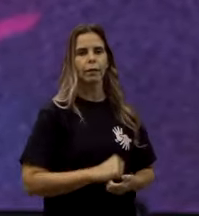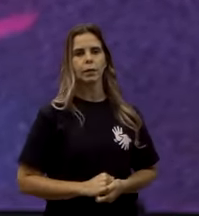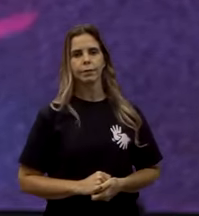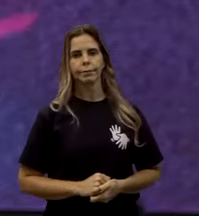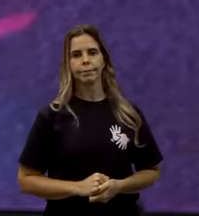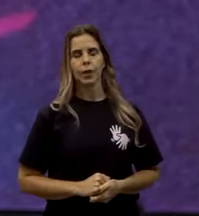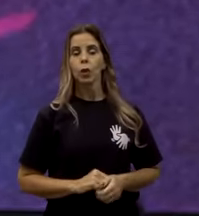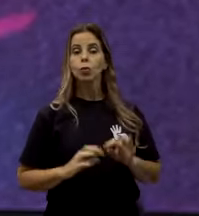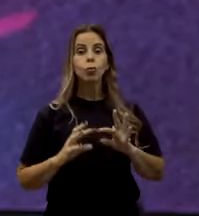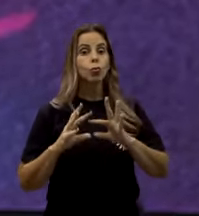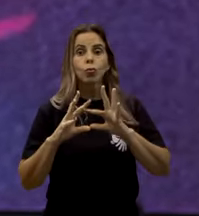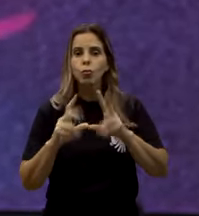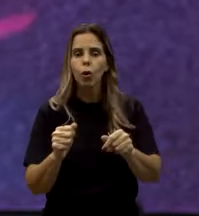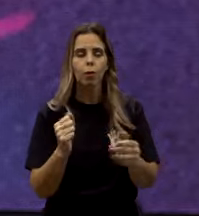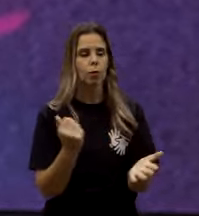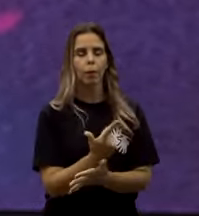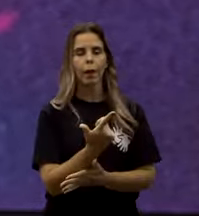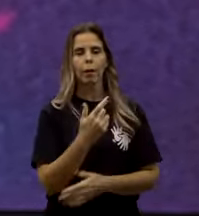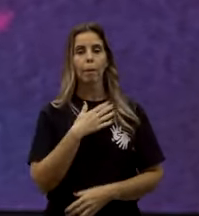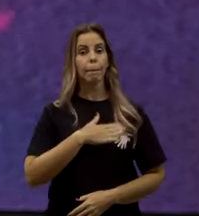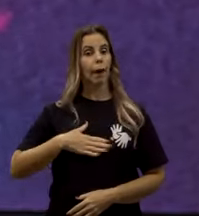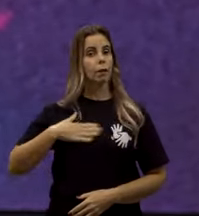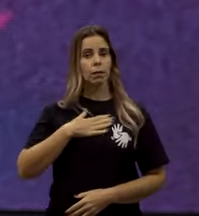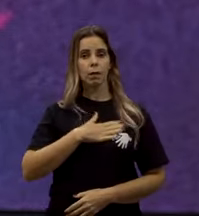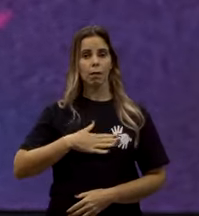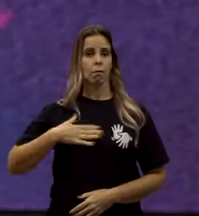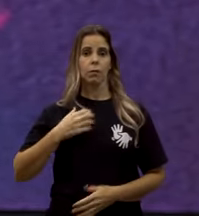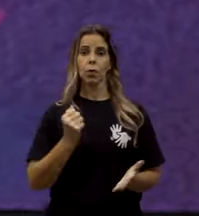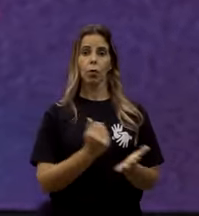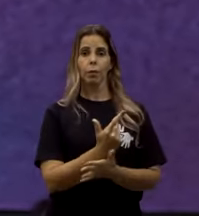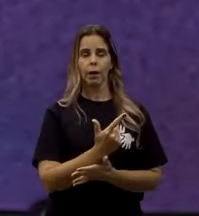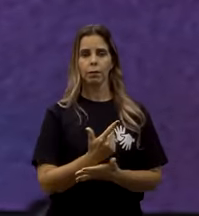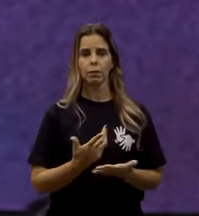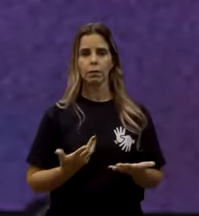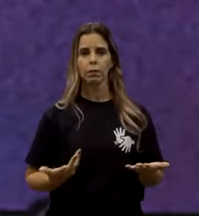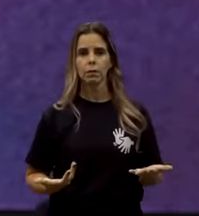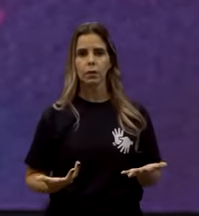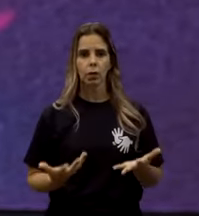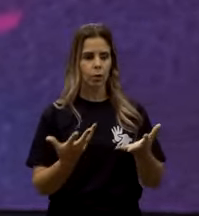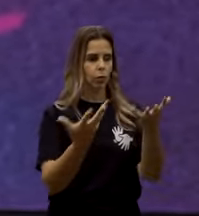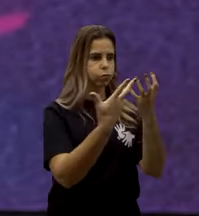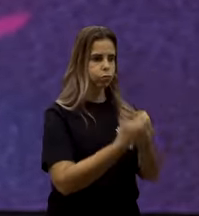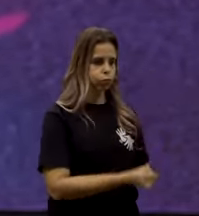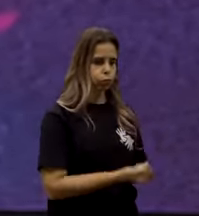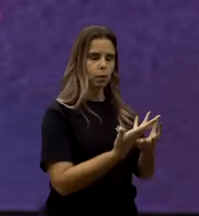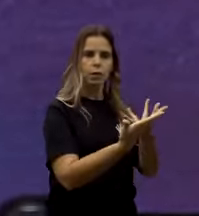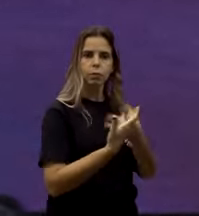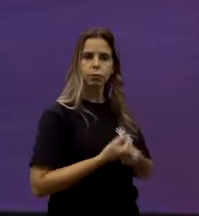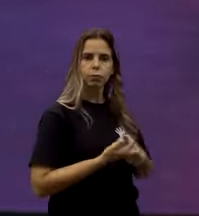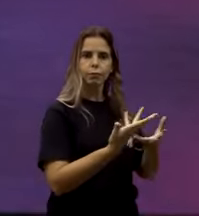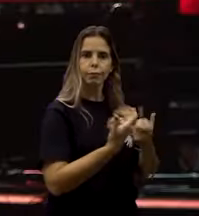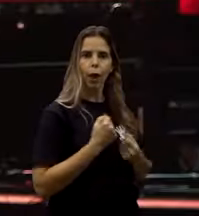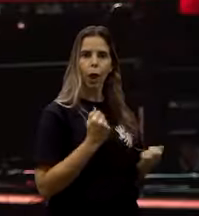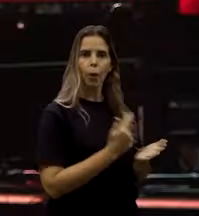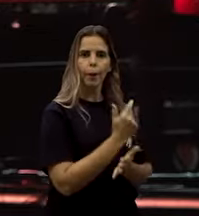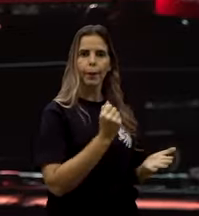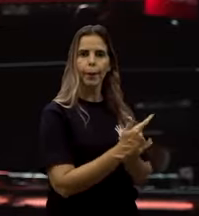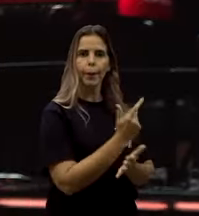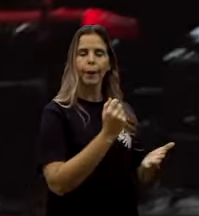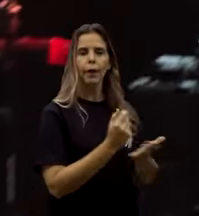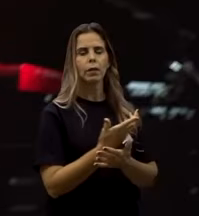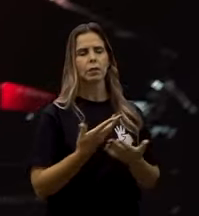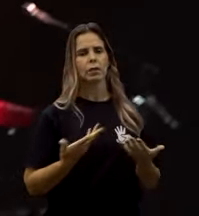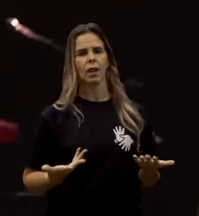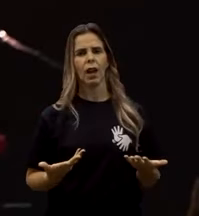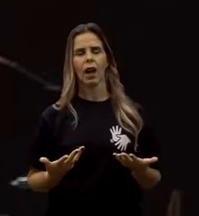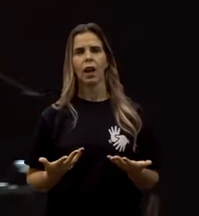para queê pastor não sei só para ter o prazer de comprar E aí Os Meninos daqui da igreja ia lá em casa às vezes conversar comigo pastor quer